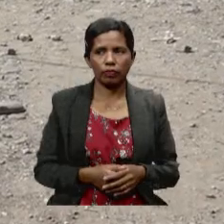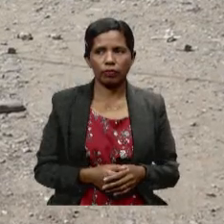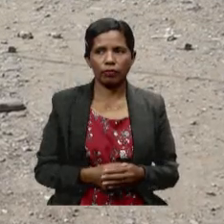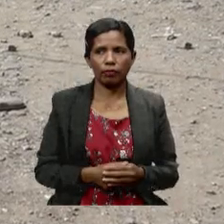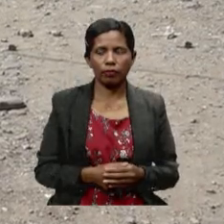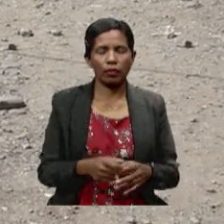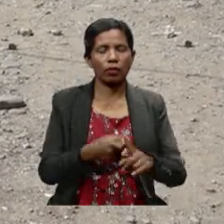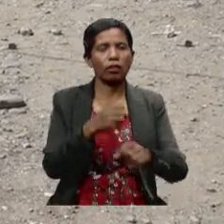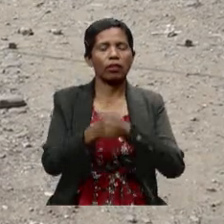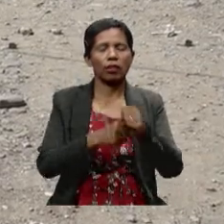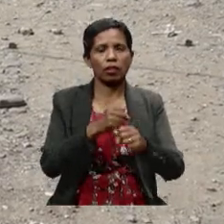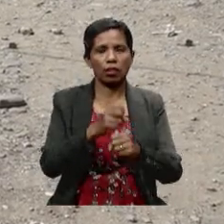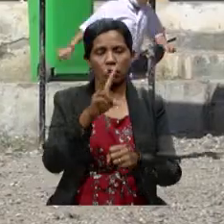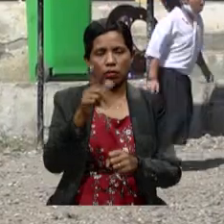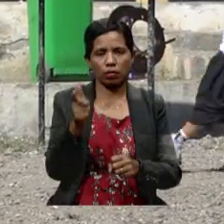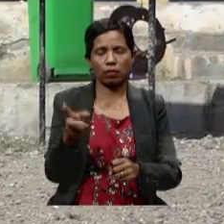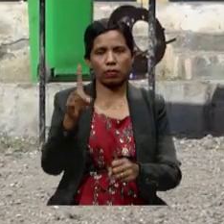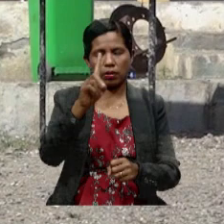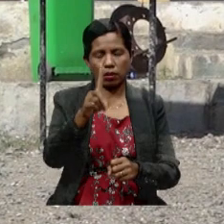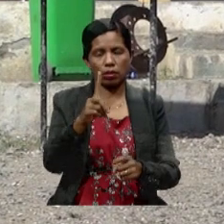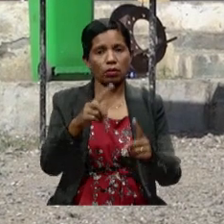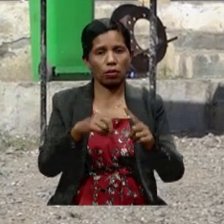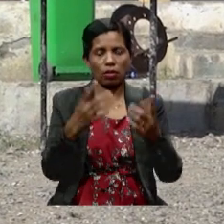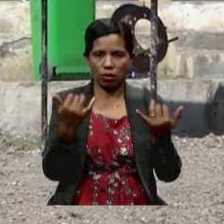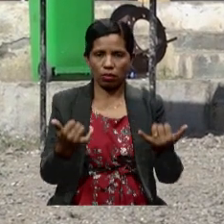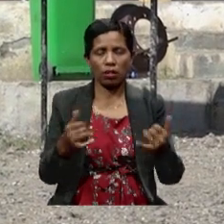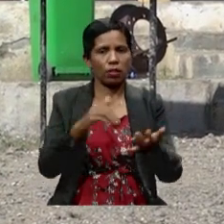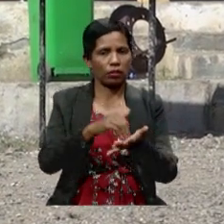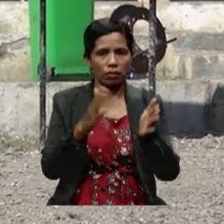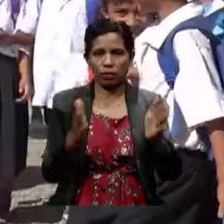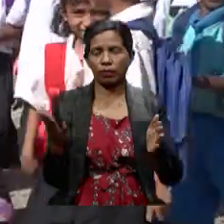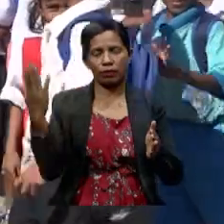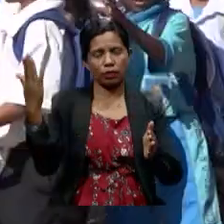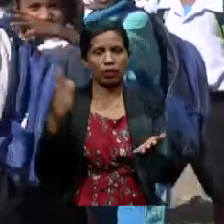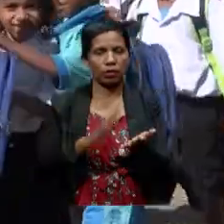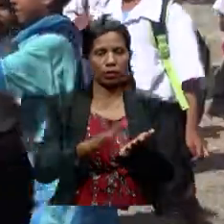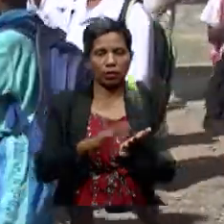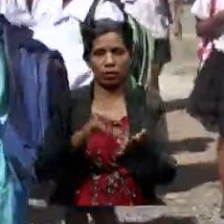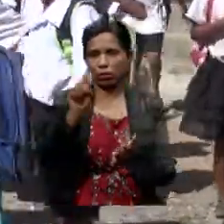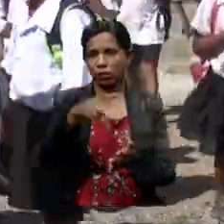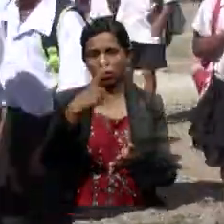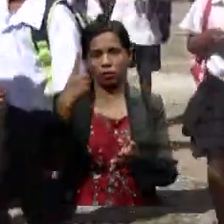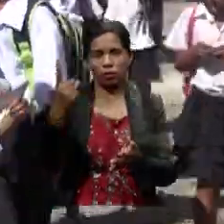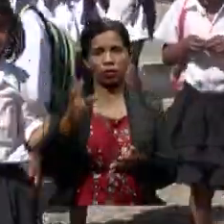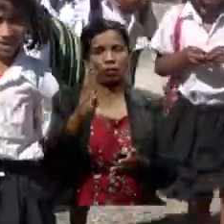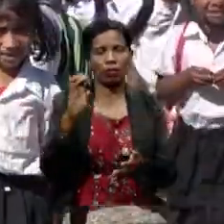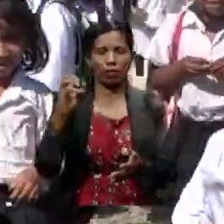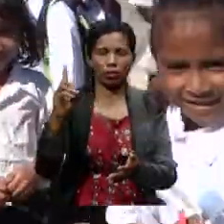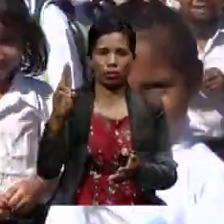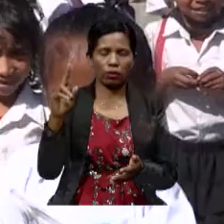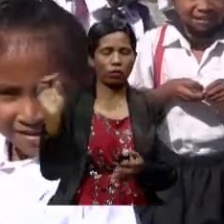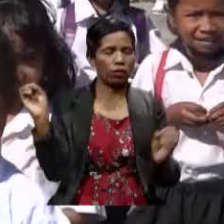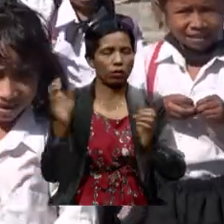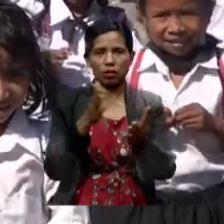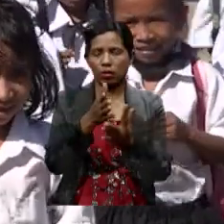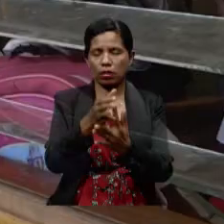Haho husi tina rihurua ronuru resing ida to agora estudante sire e Eskola Filial 11 Beduku, la se suba merenda